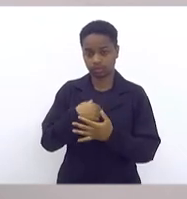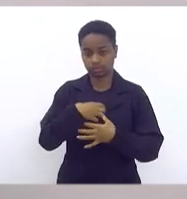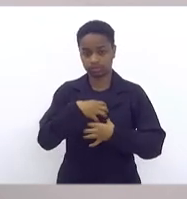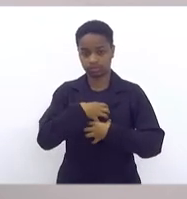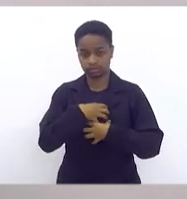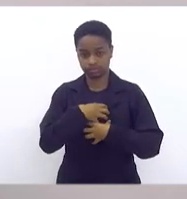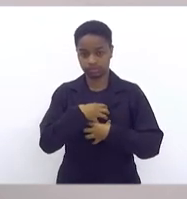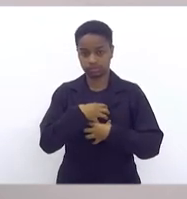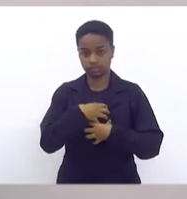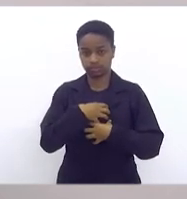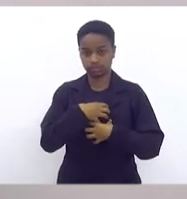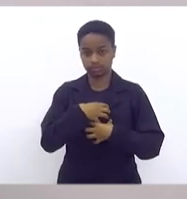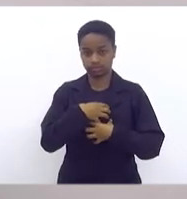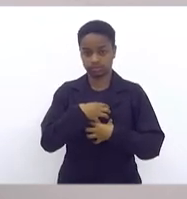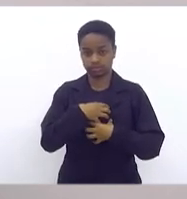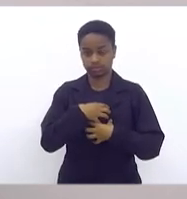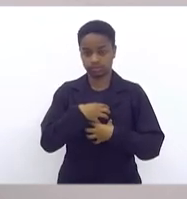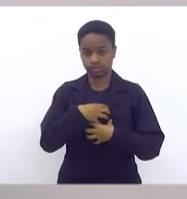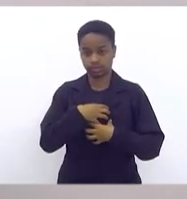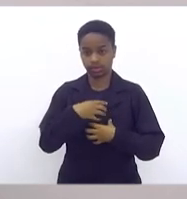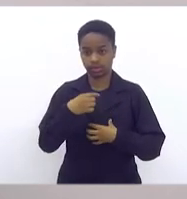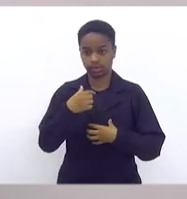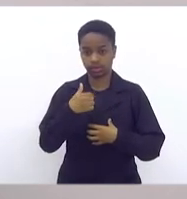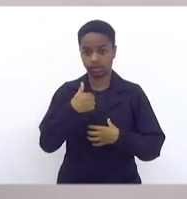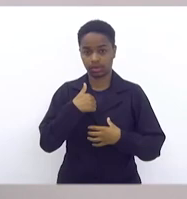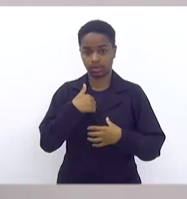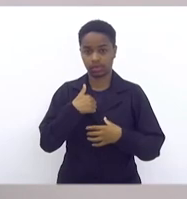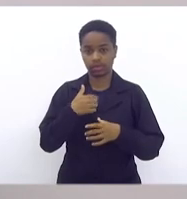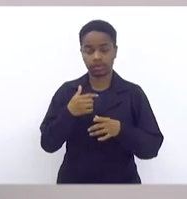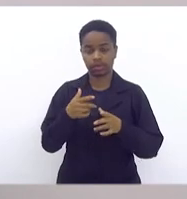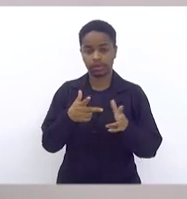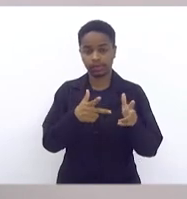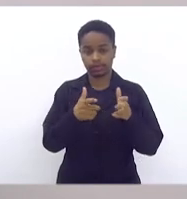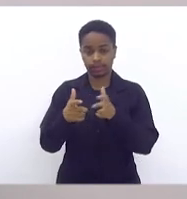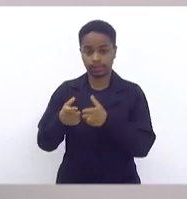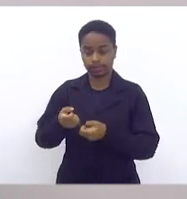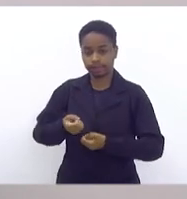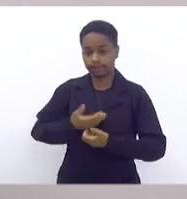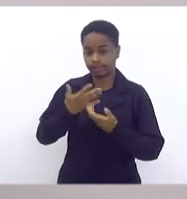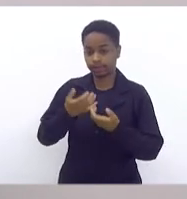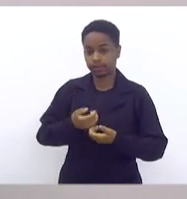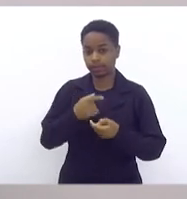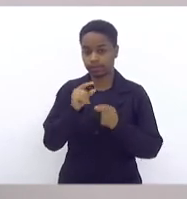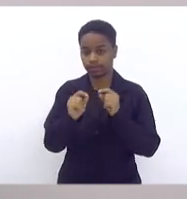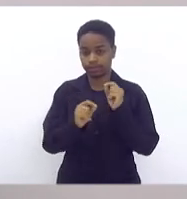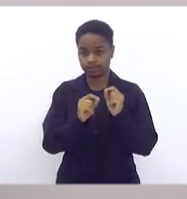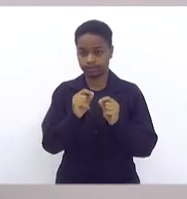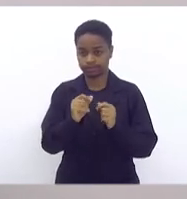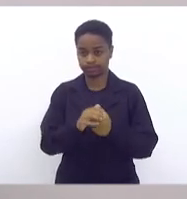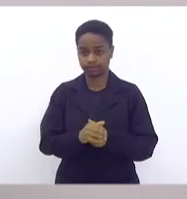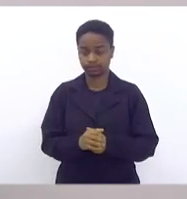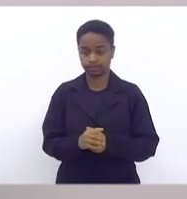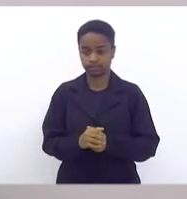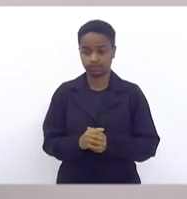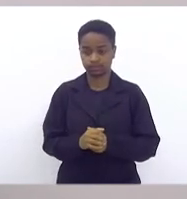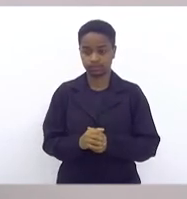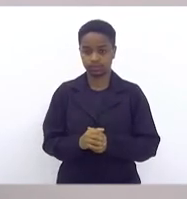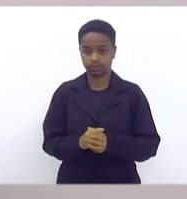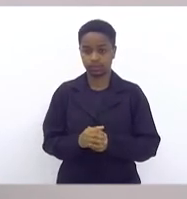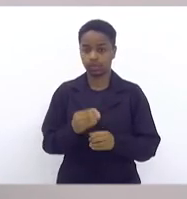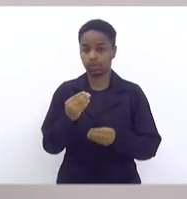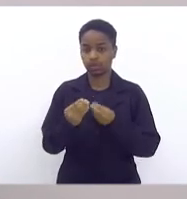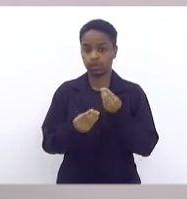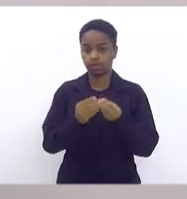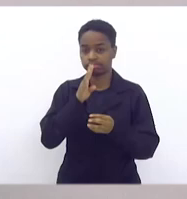durante os depoimentos que vem colhidos no âmbito dessa cpei é justamente a absoluta